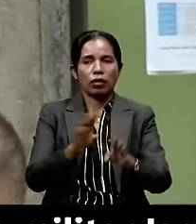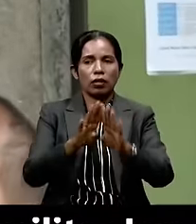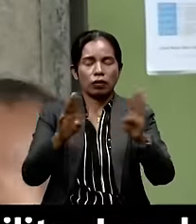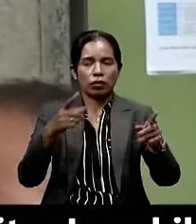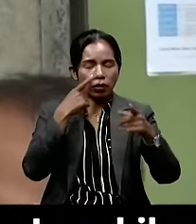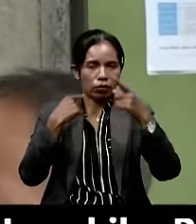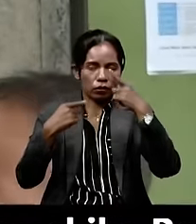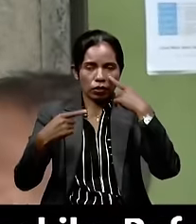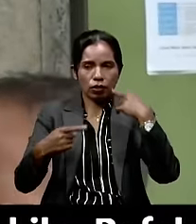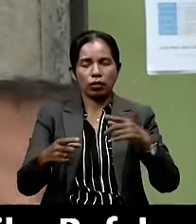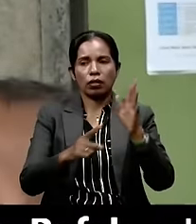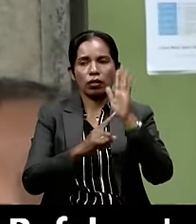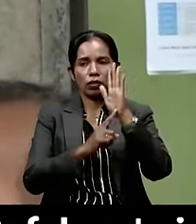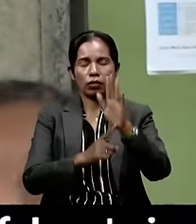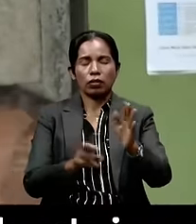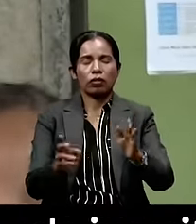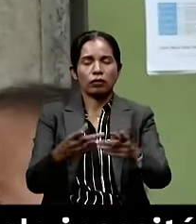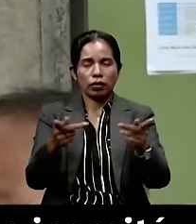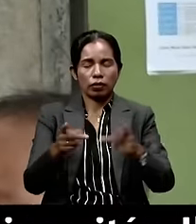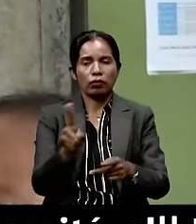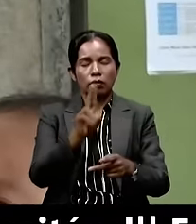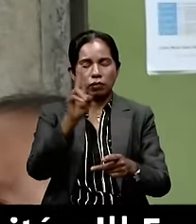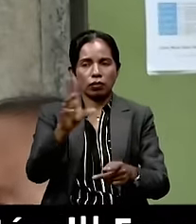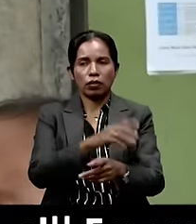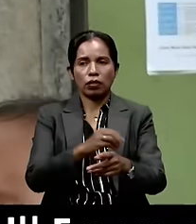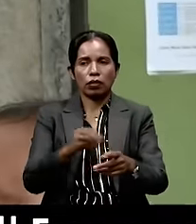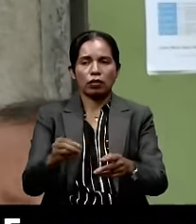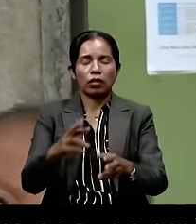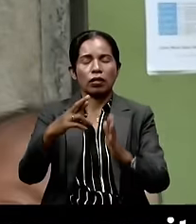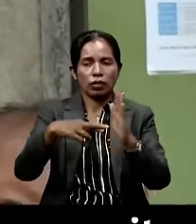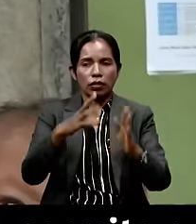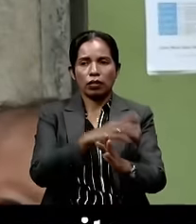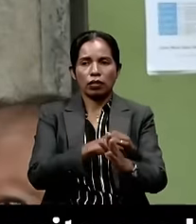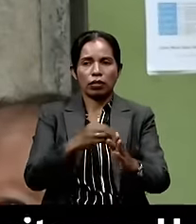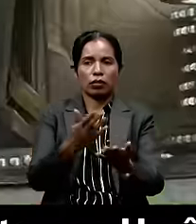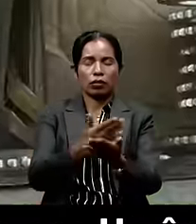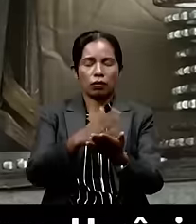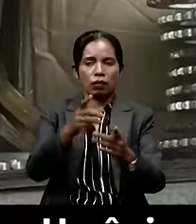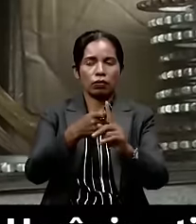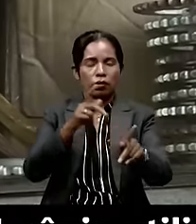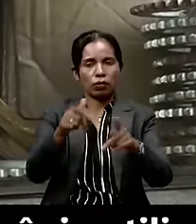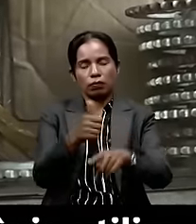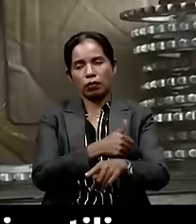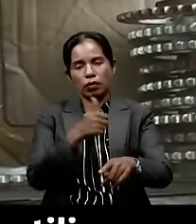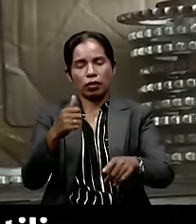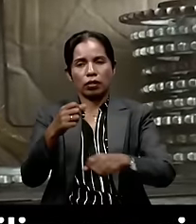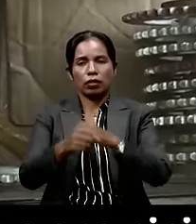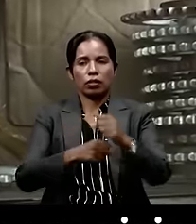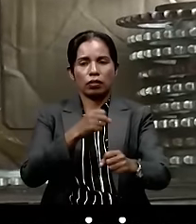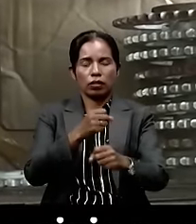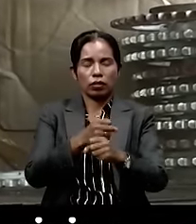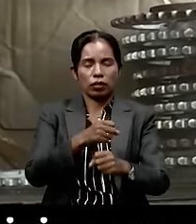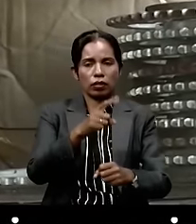também informa, rai nebe ni usa horiloque oficina no restaurante ne, ni asosa husi ema balon, ia tina rihun